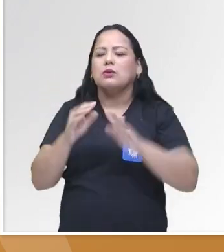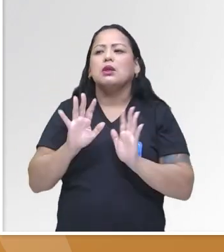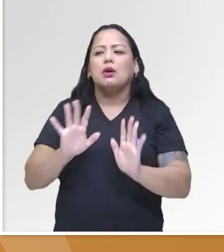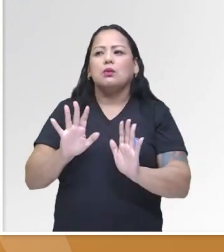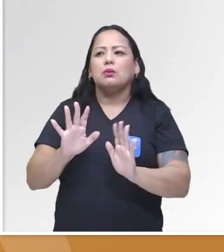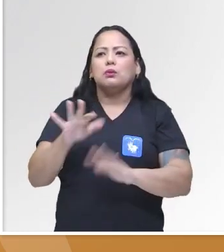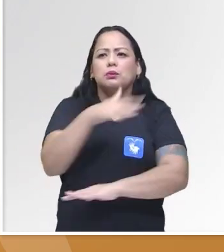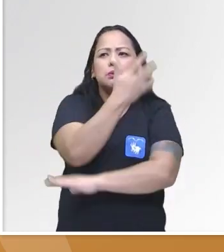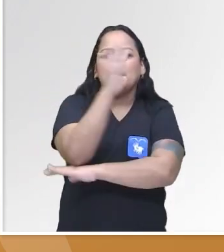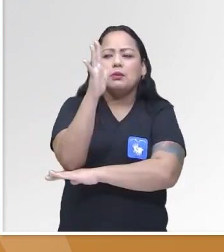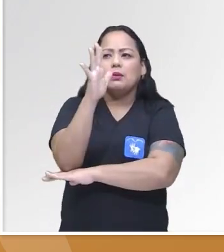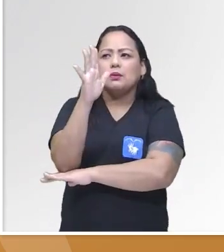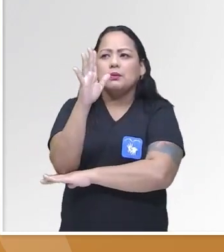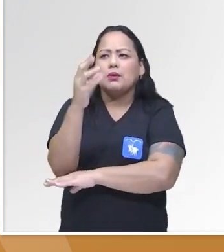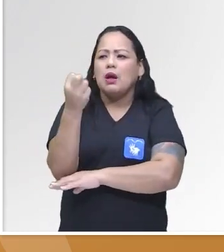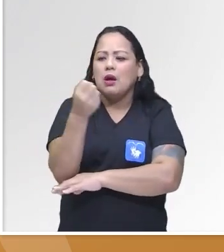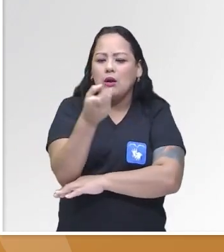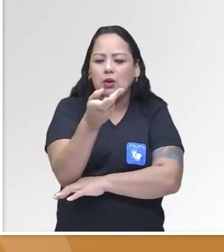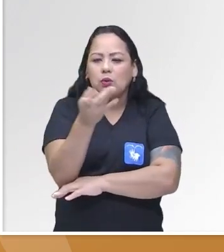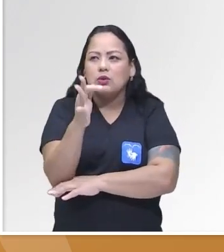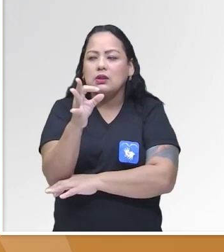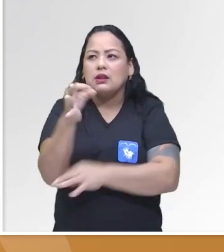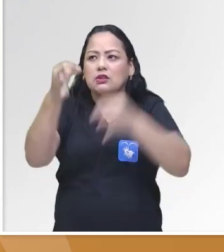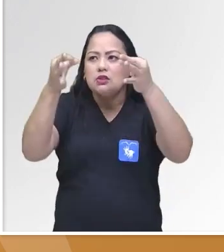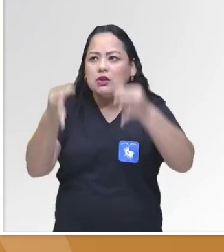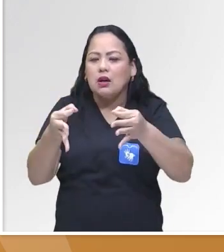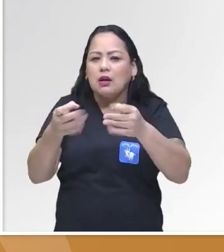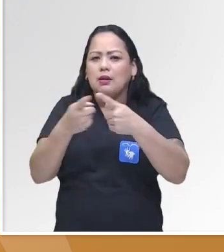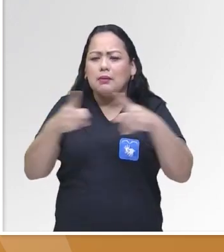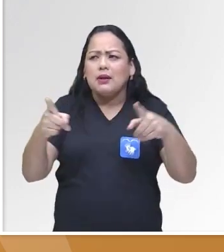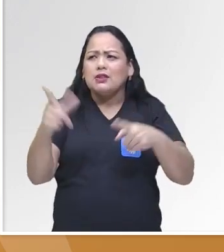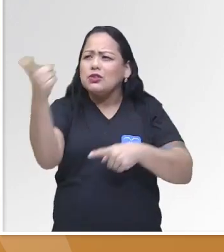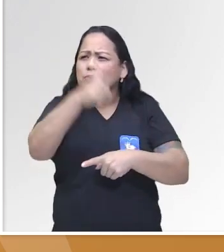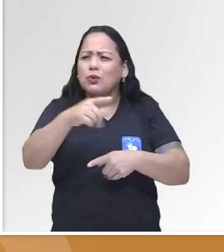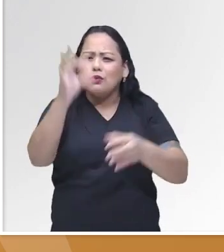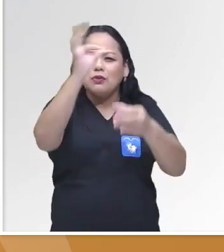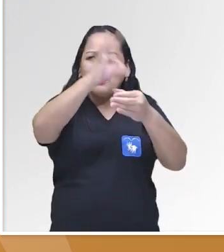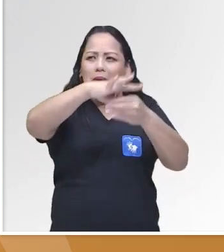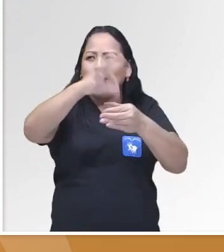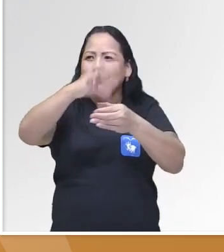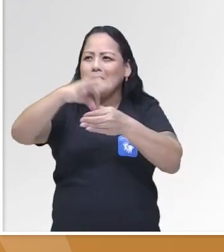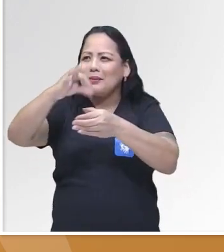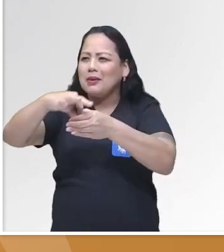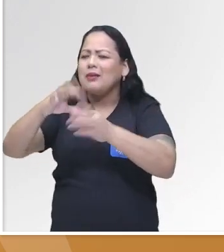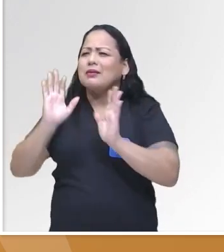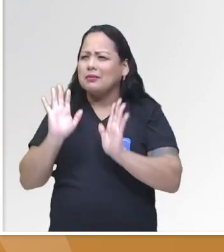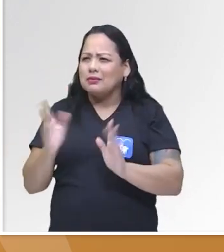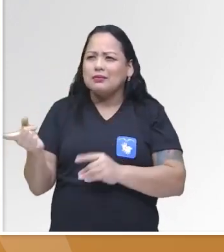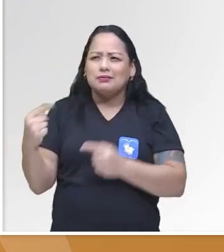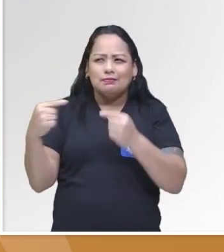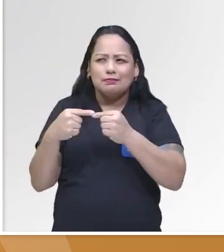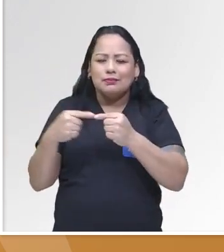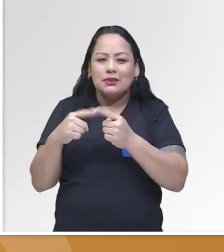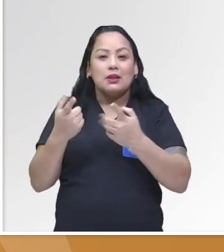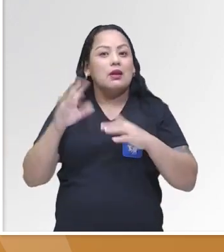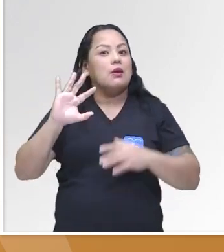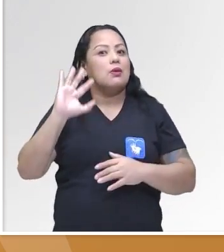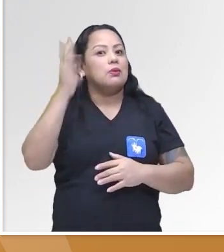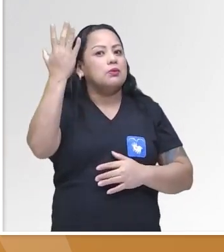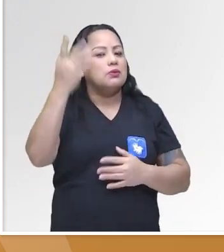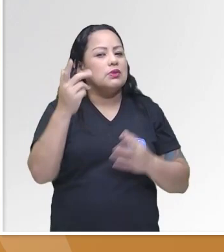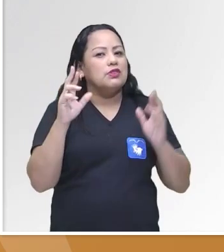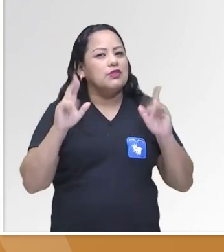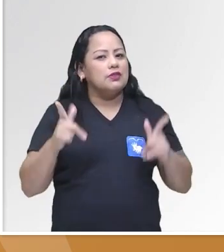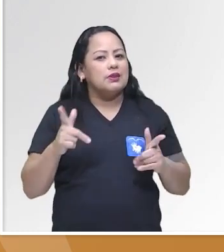até aqui. É o suficiente. Ou então vamos reflorestar tudo que é derrubado? Era uma outra saída também,